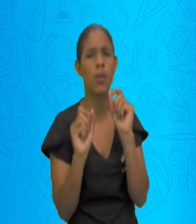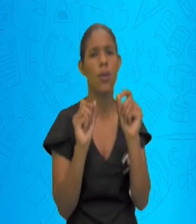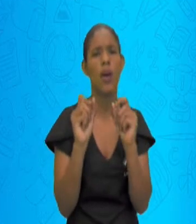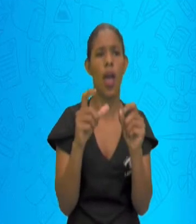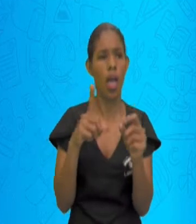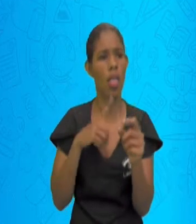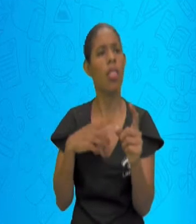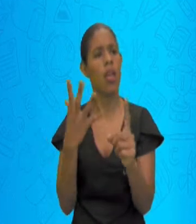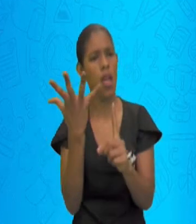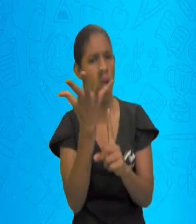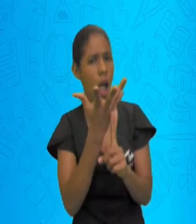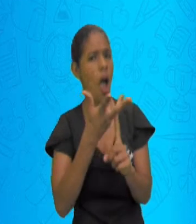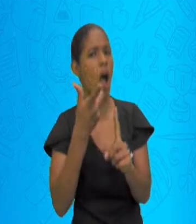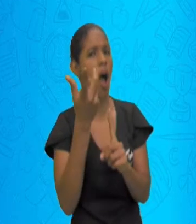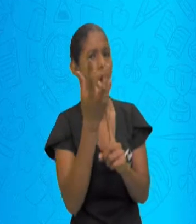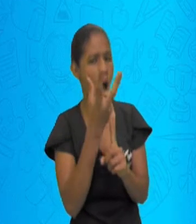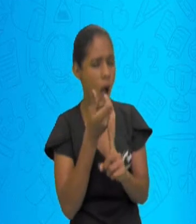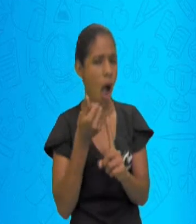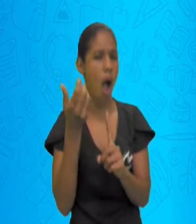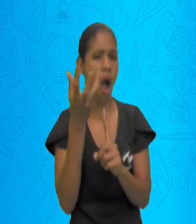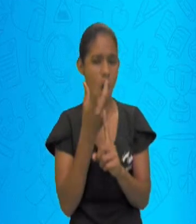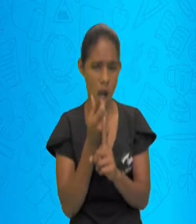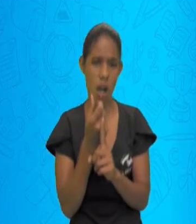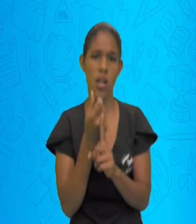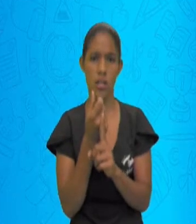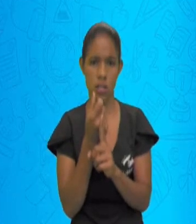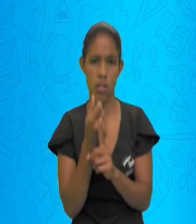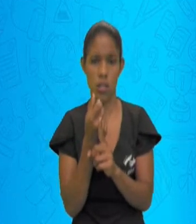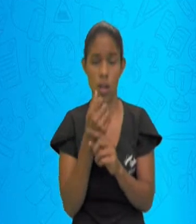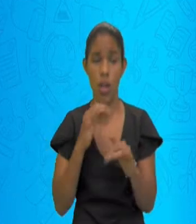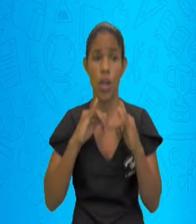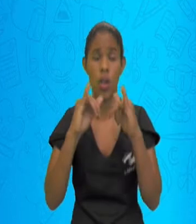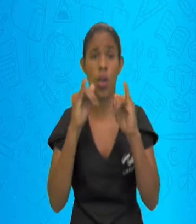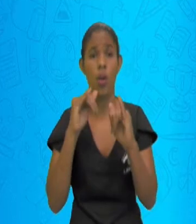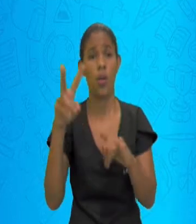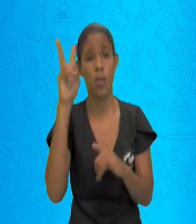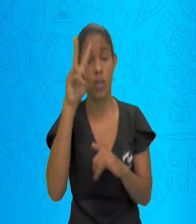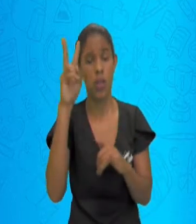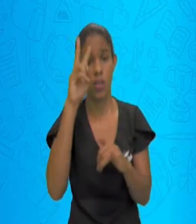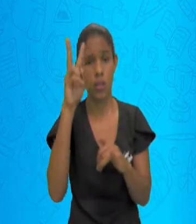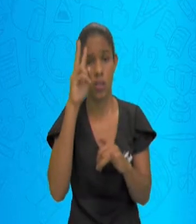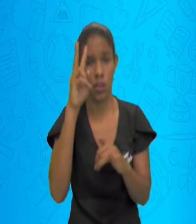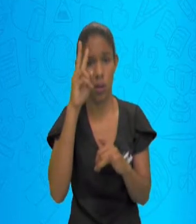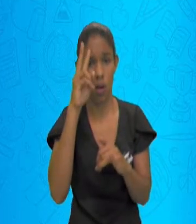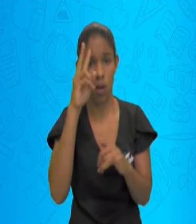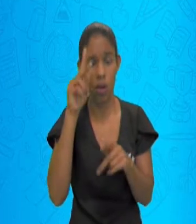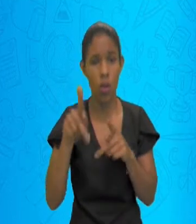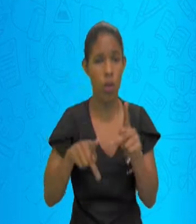ver com a nossa realidade, com o nosso povo, que são os grafites